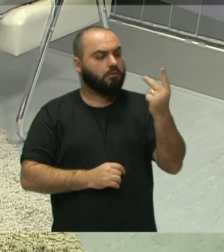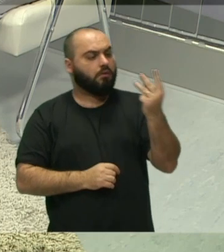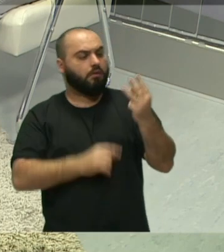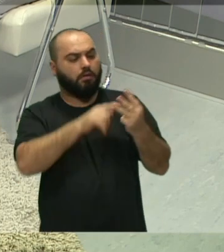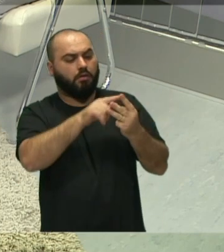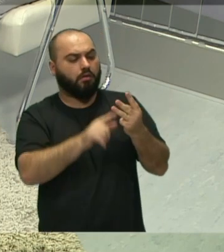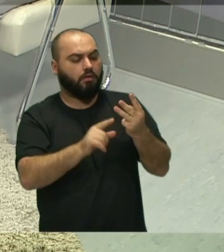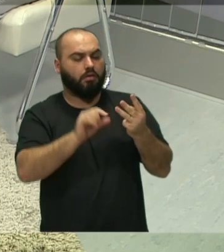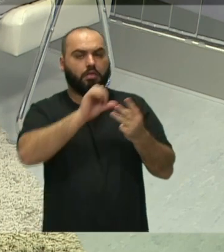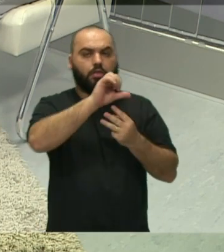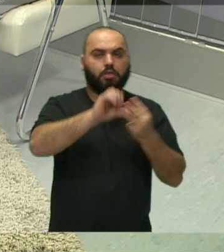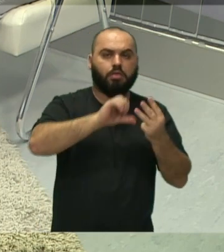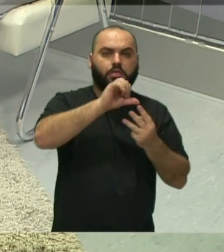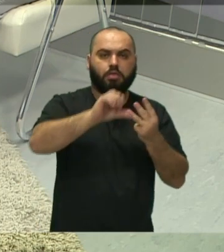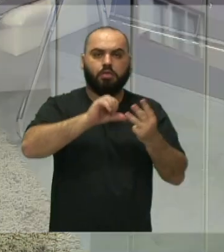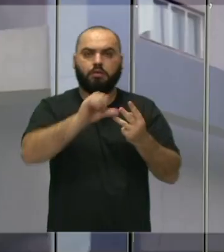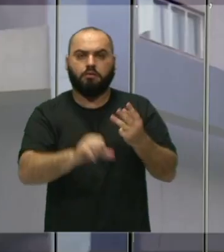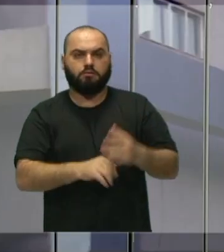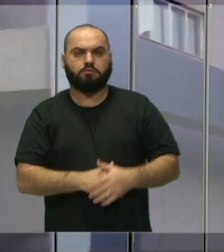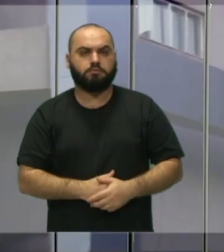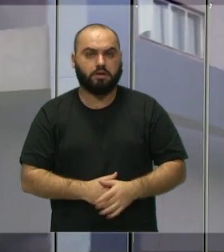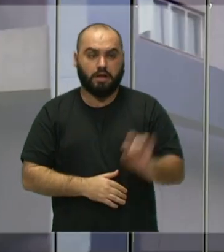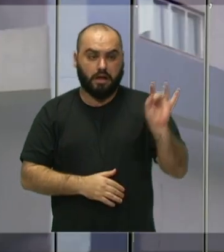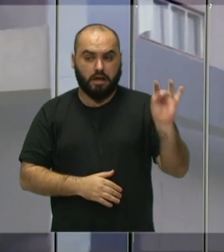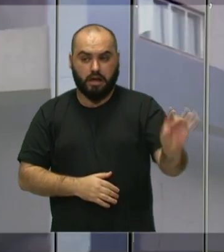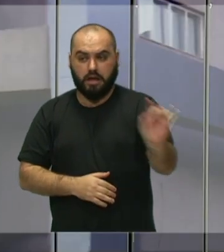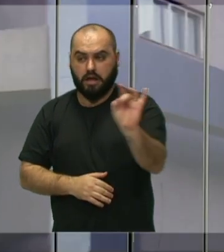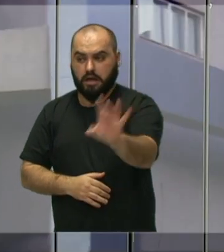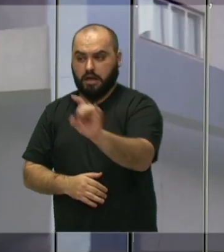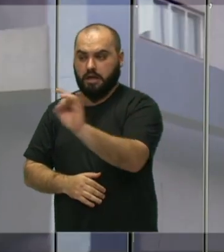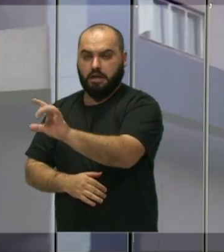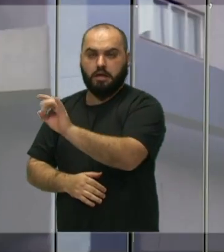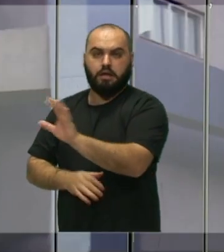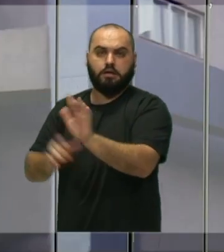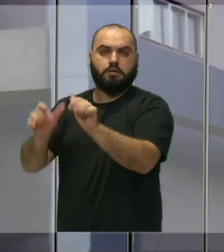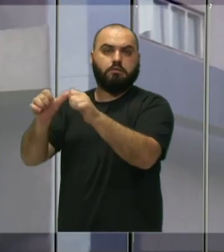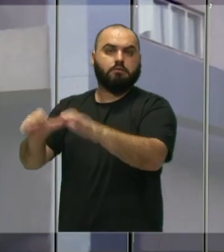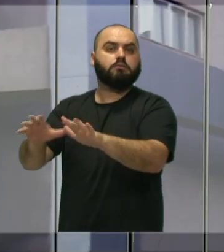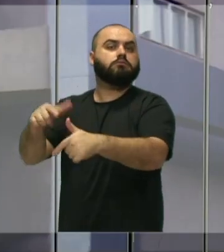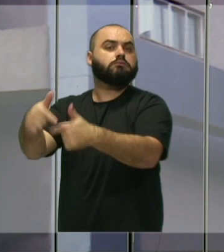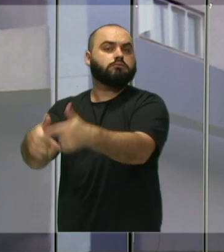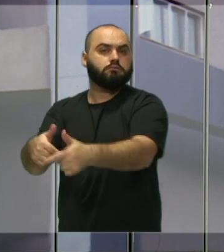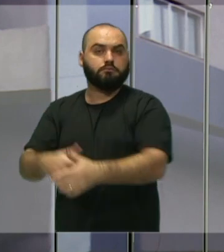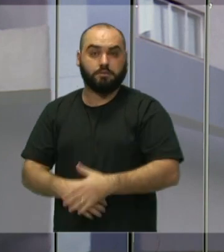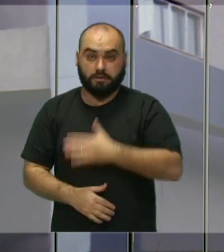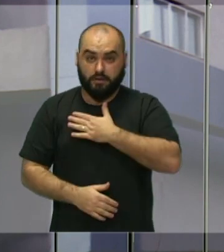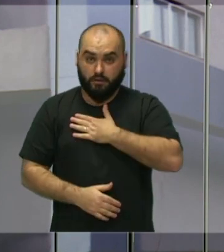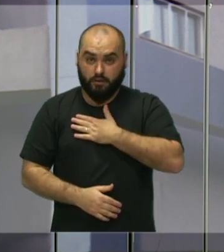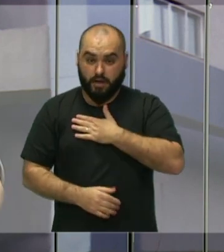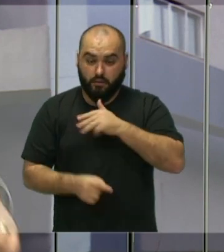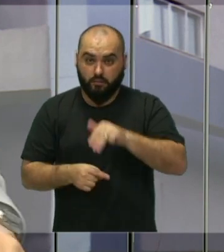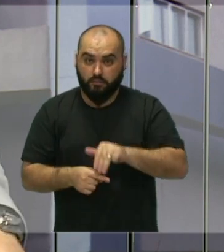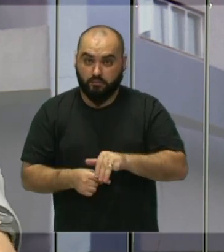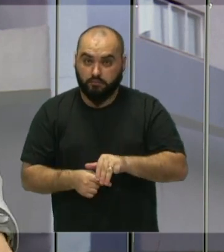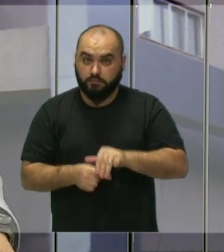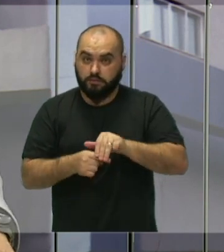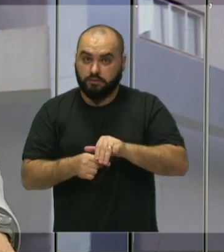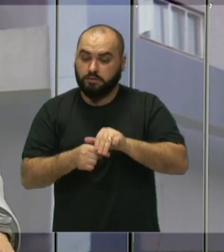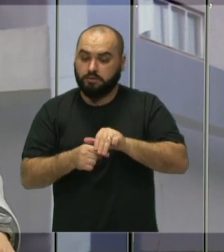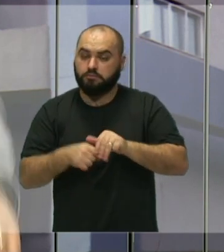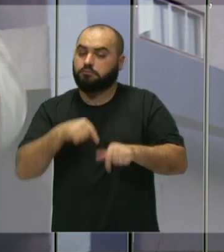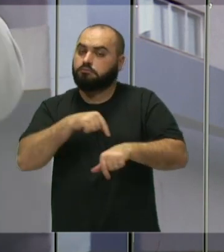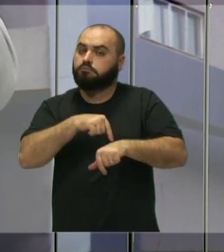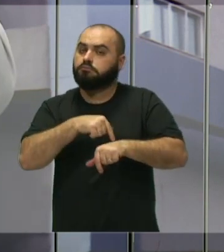é aquela frase, né? Vamos deixar cada um no seu quadrado. Eu estou na esfera municipal atuando nesse